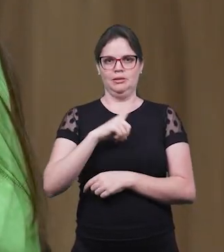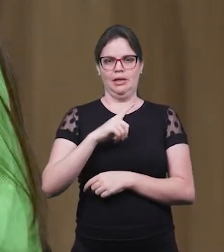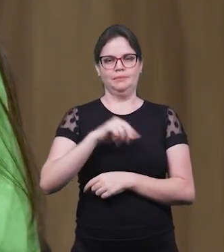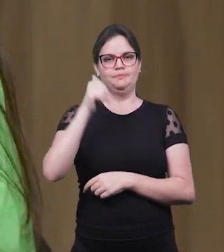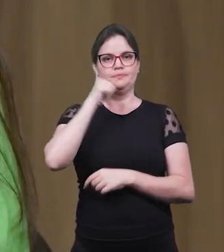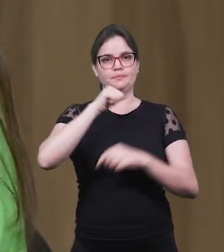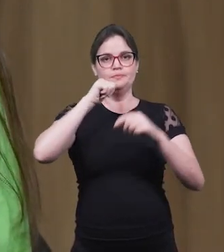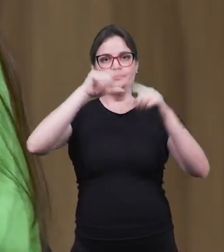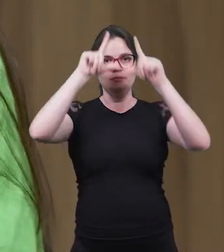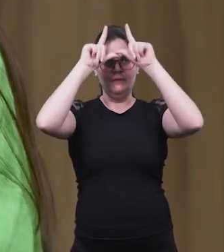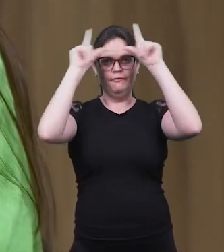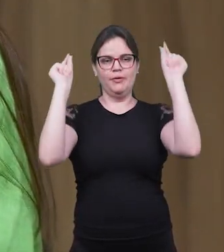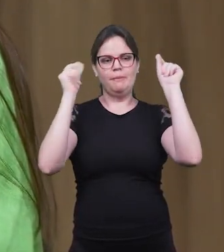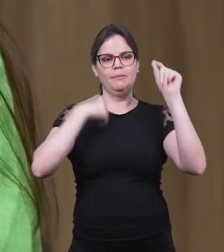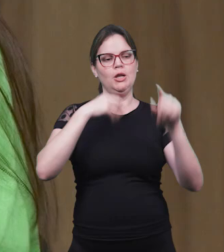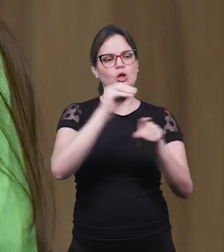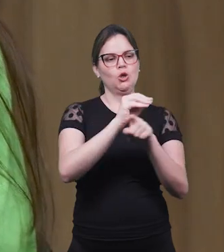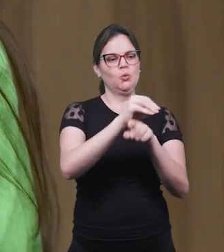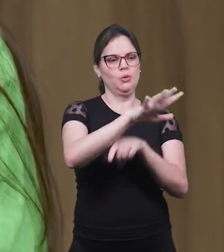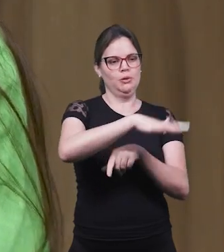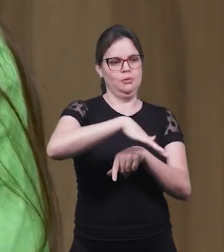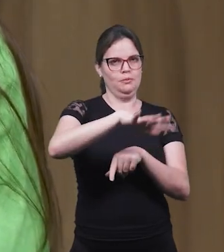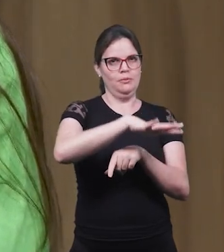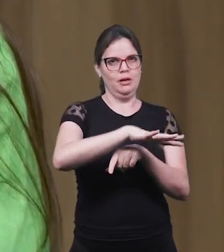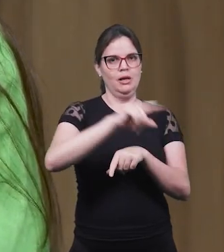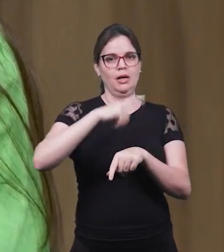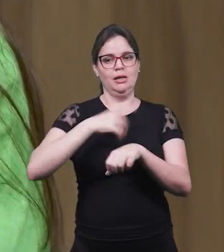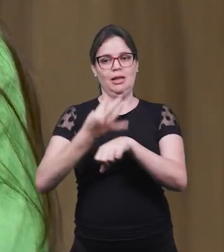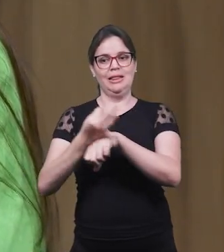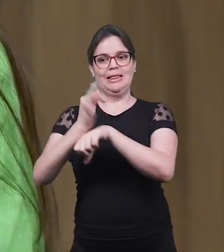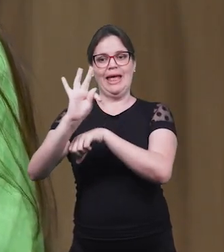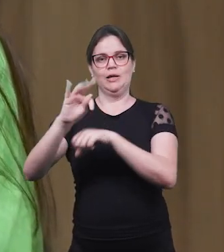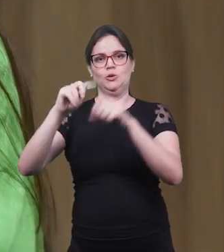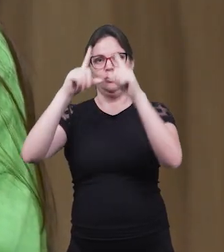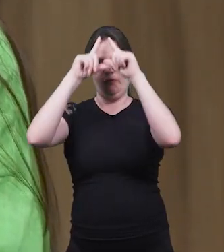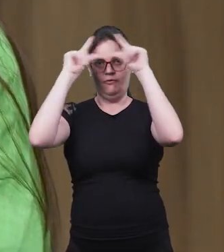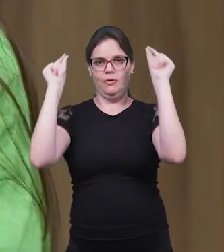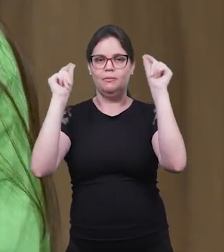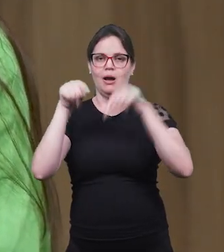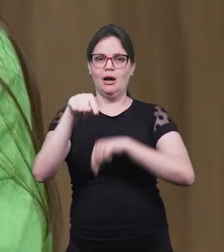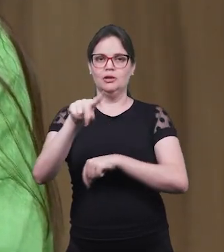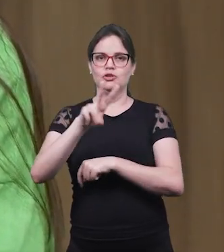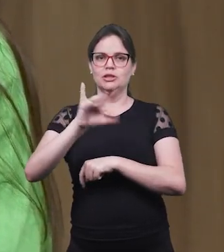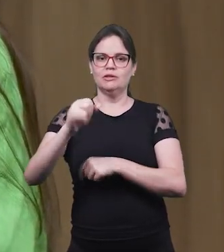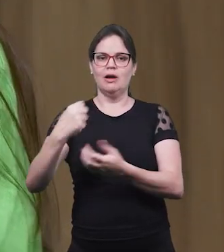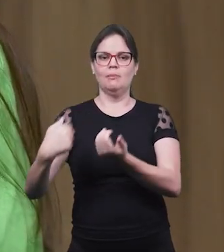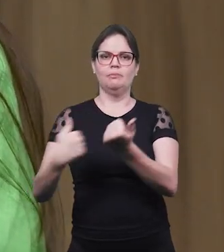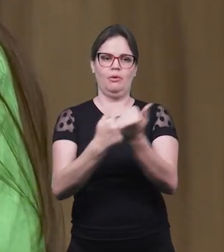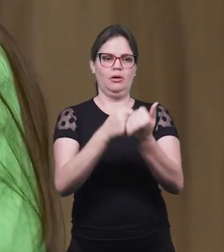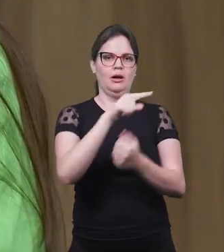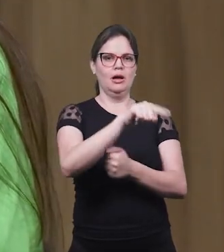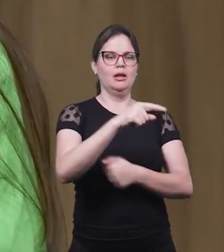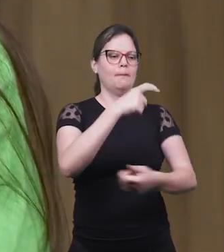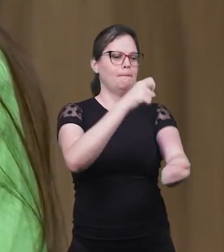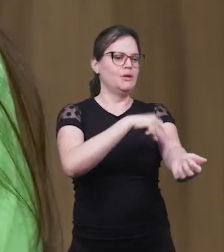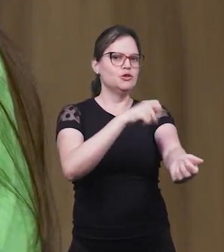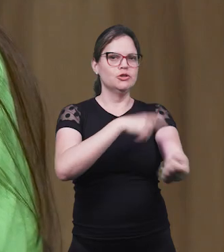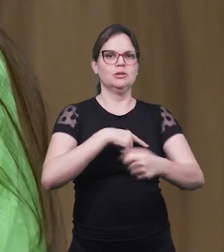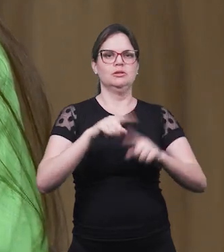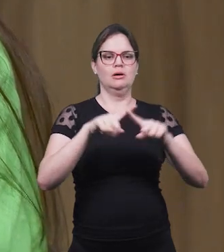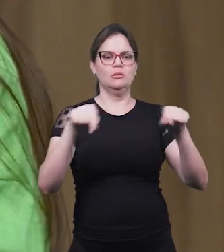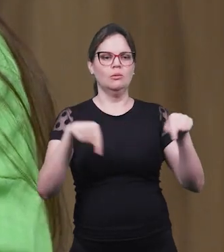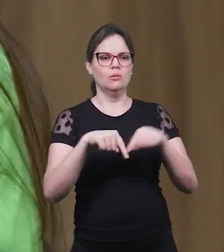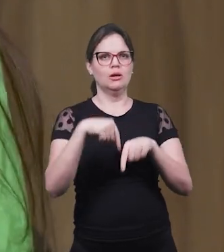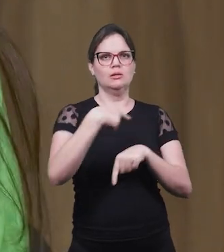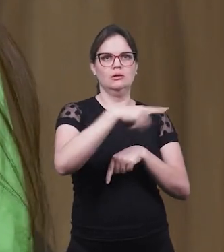que cuida de um setor e você tem os técnicos de enfermagem que vão auxiliar ali na medicação, no quarto e